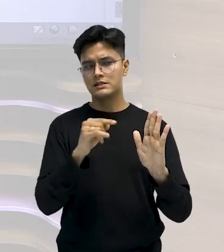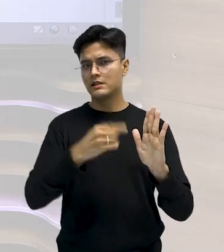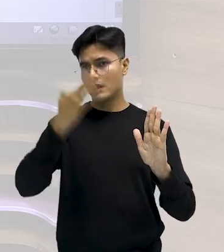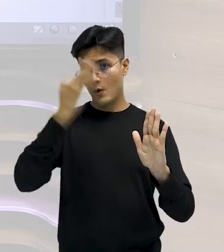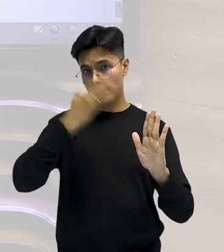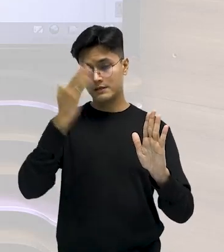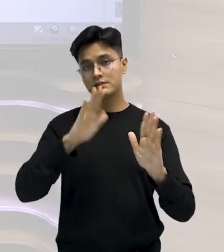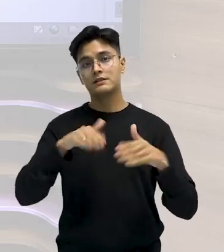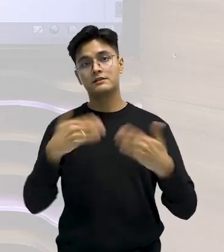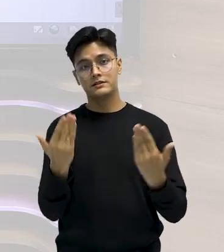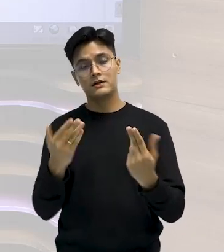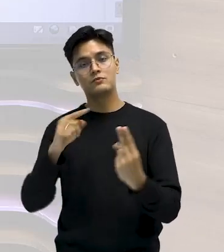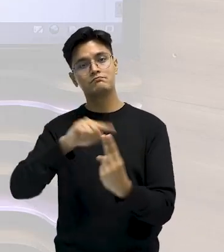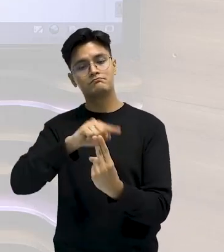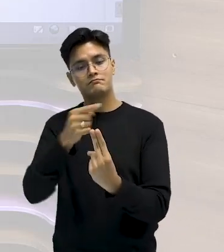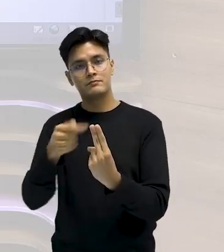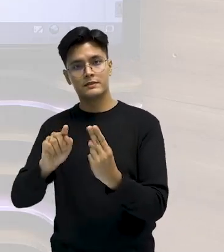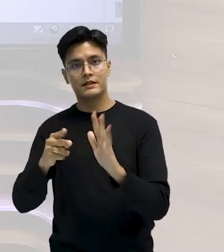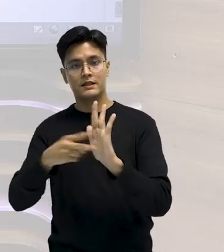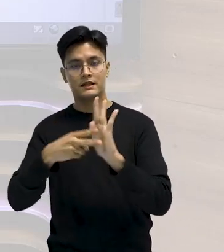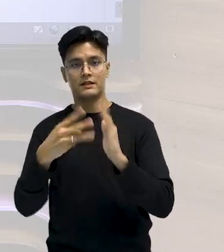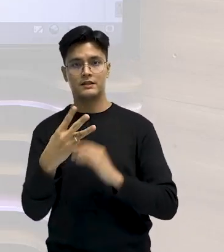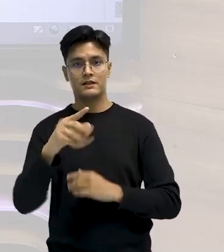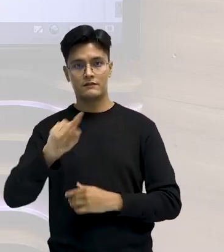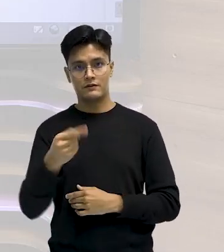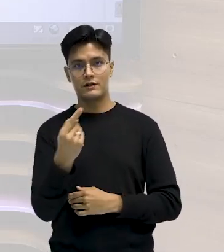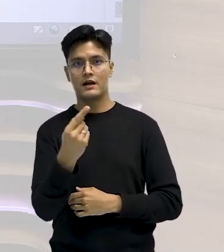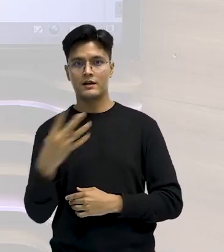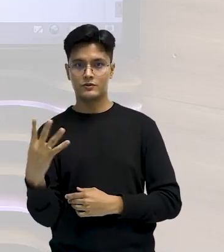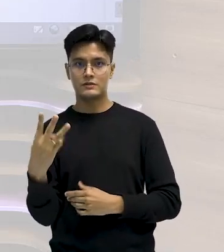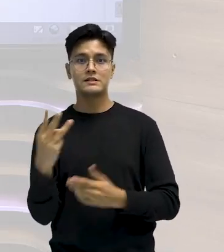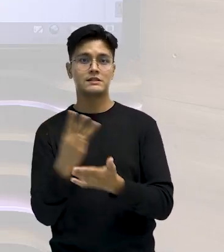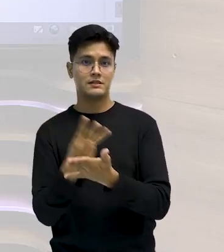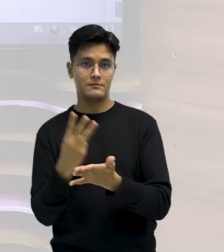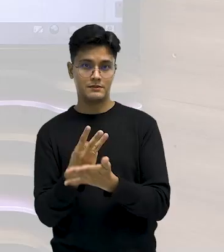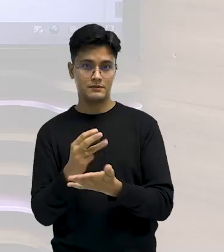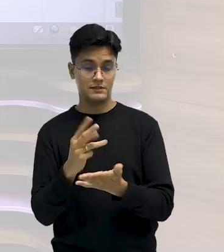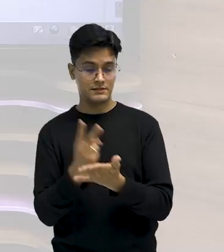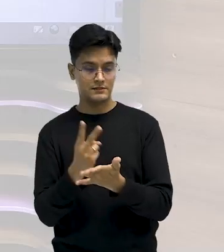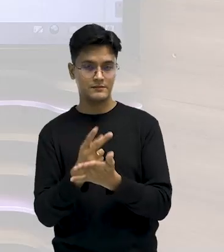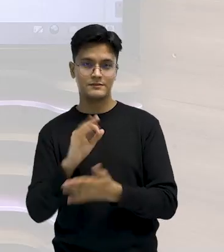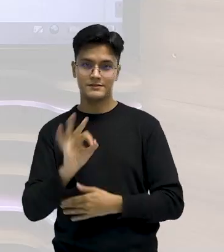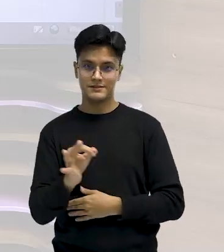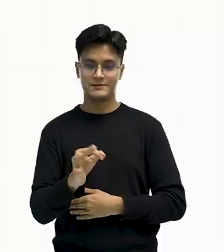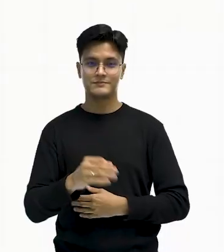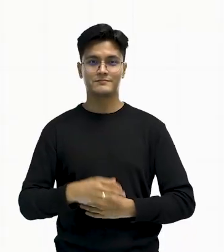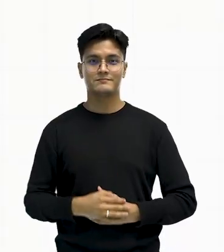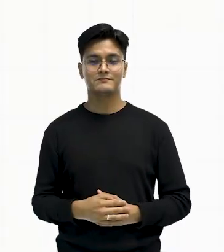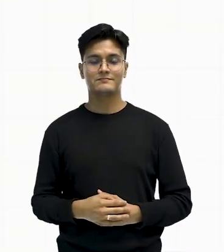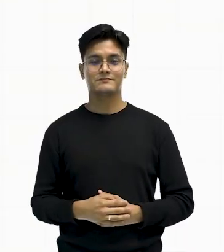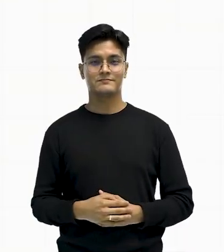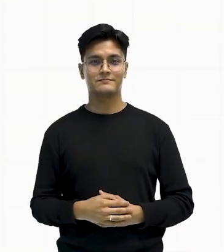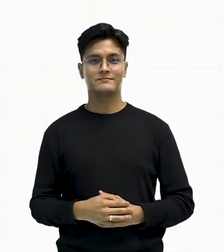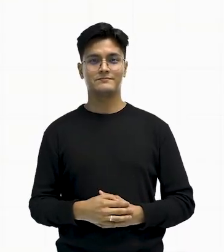será considerado como sendo igual a 3,14. Combinado? Vamos voltar para a tela então.